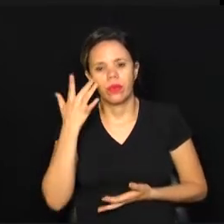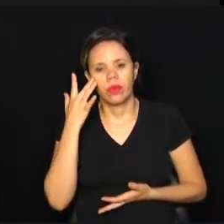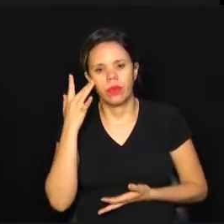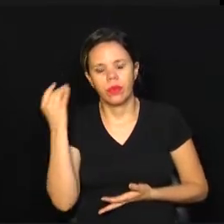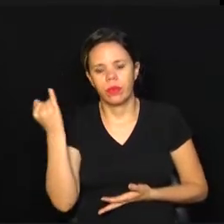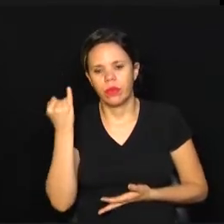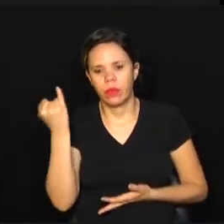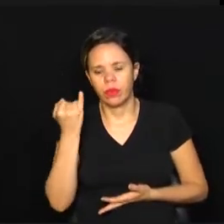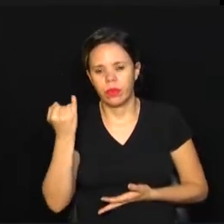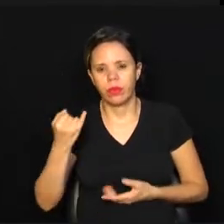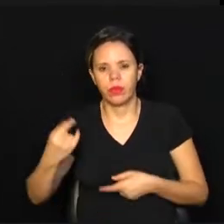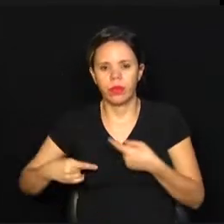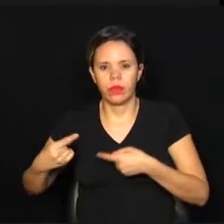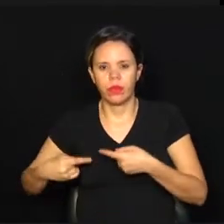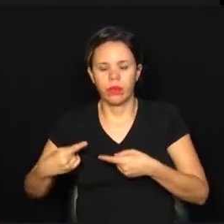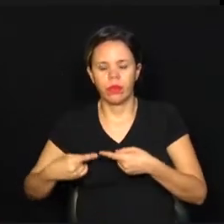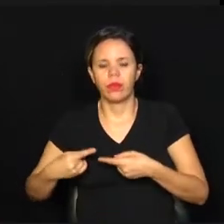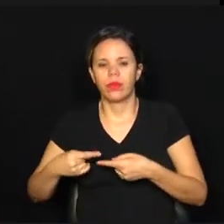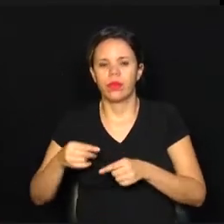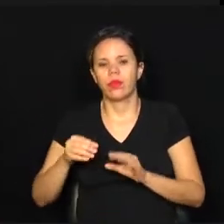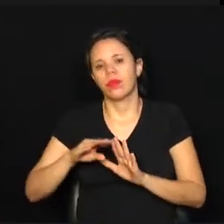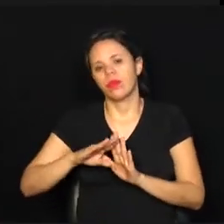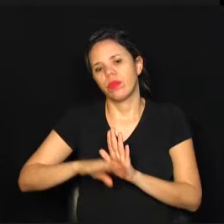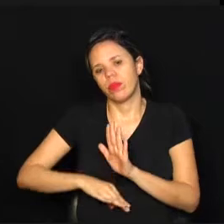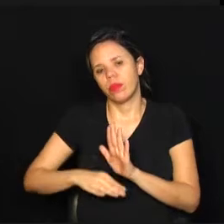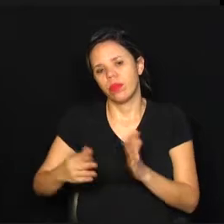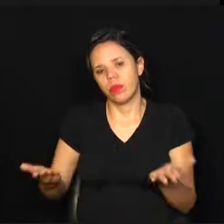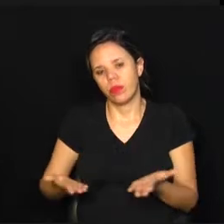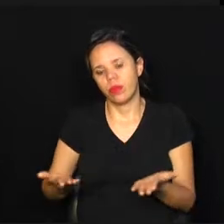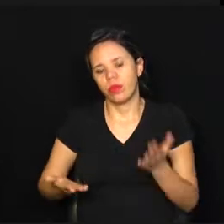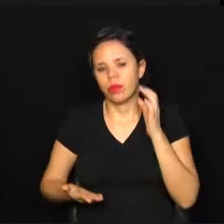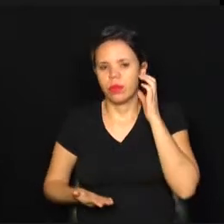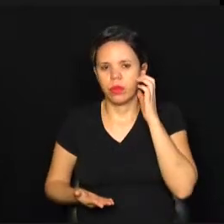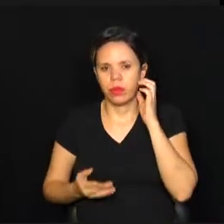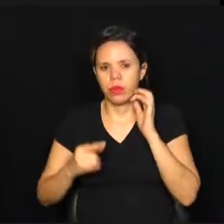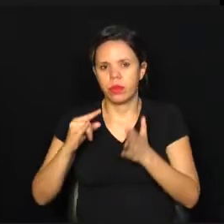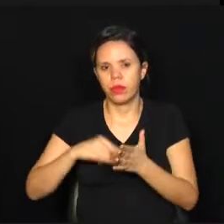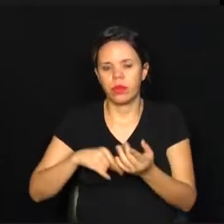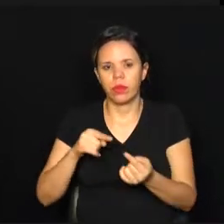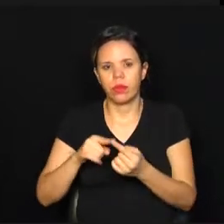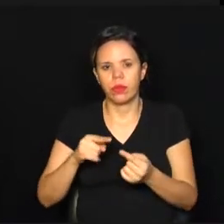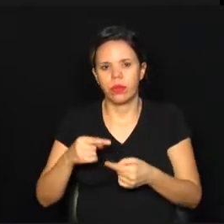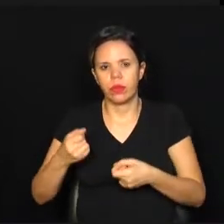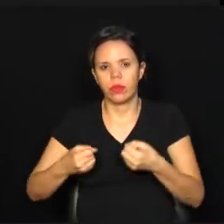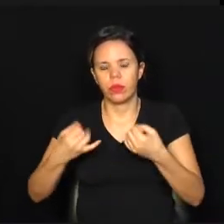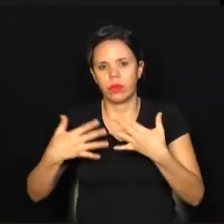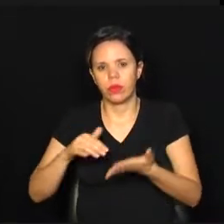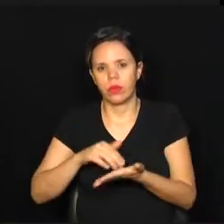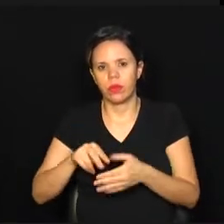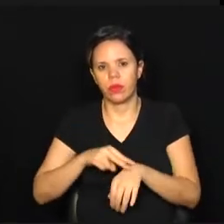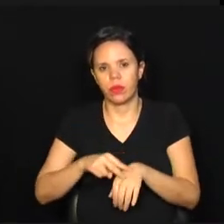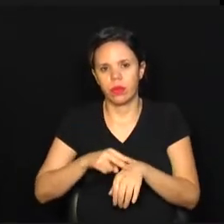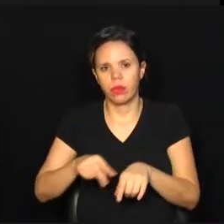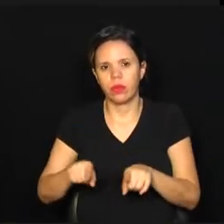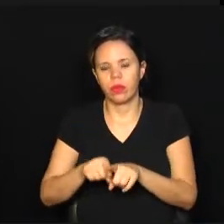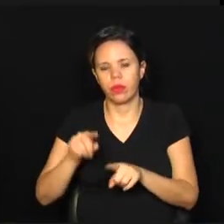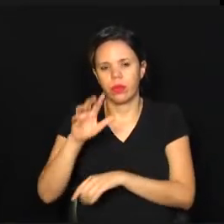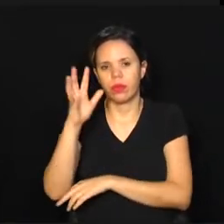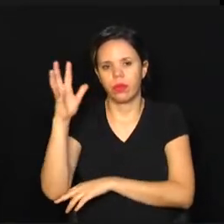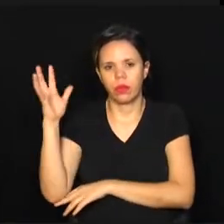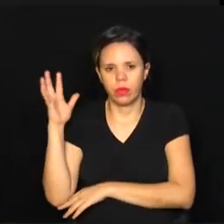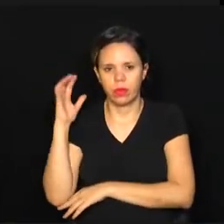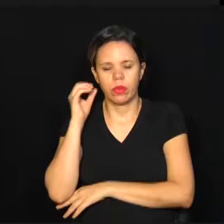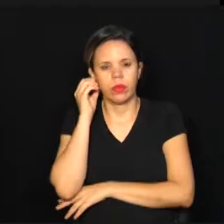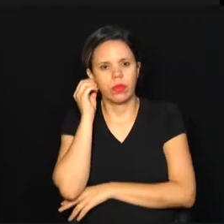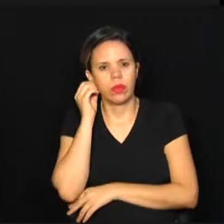importante, nessa discussão da pauta de hoje, que foi objeto dos ofícios, a gente discutir bastante com a Secretaria do Verde a questão ambiental. Tá